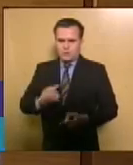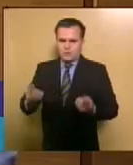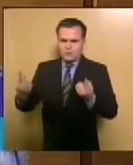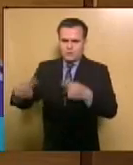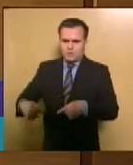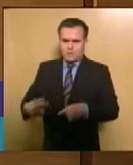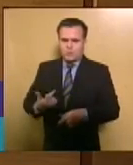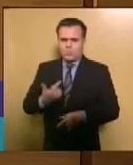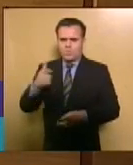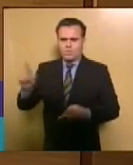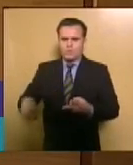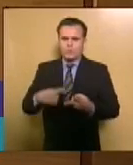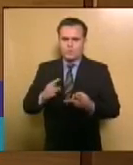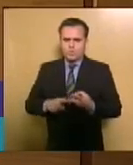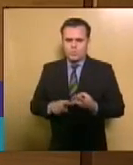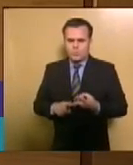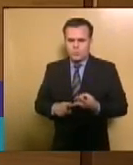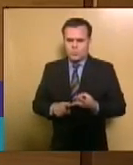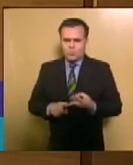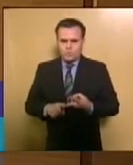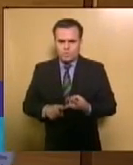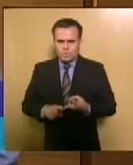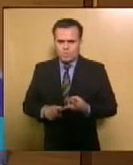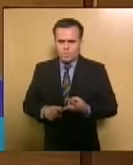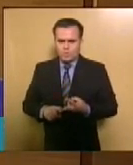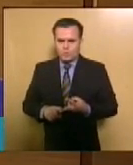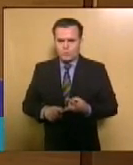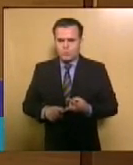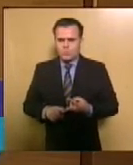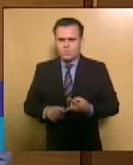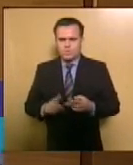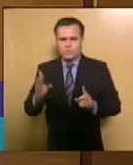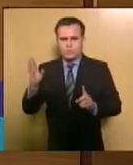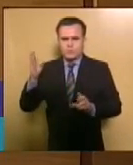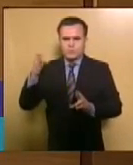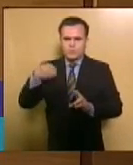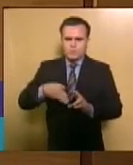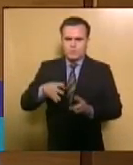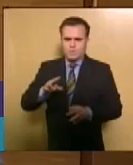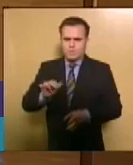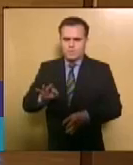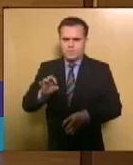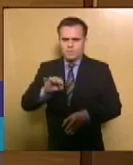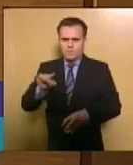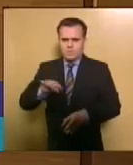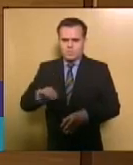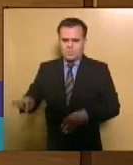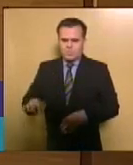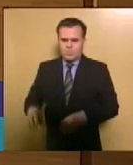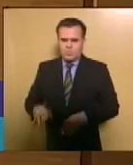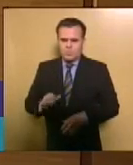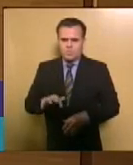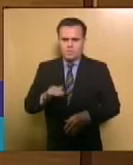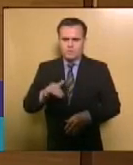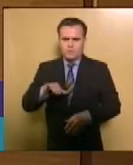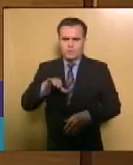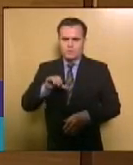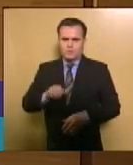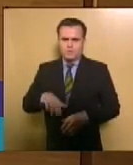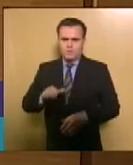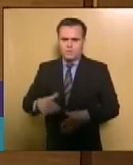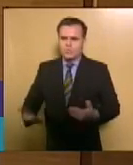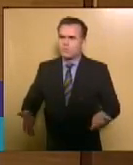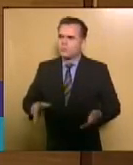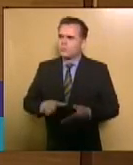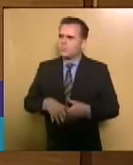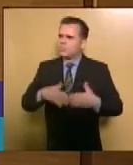outro é na questão de referência de matriz africana enquanto o os dados mostram que a nossa